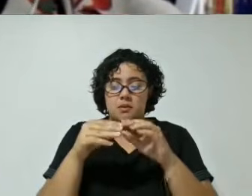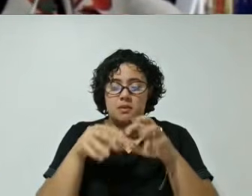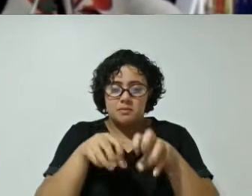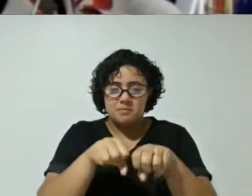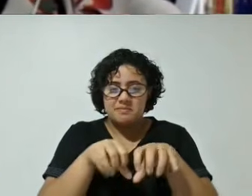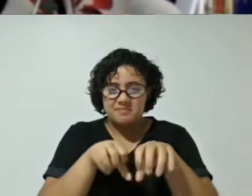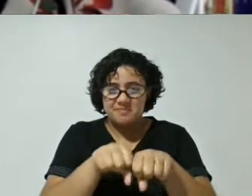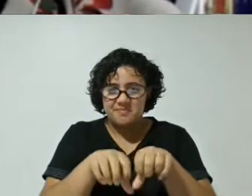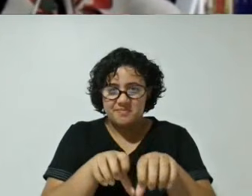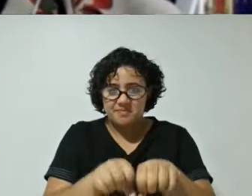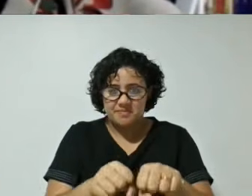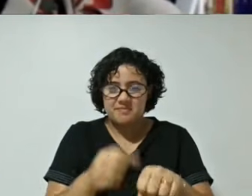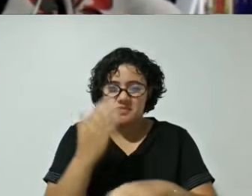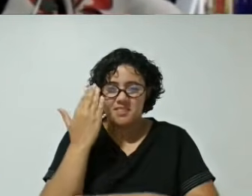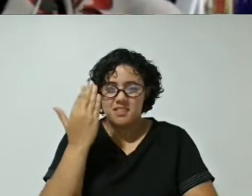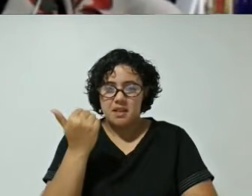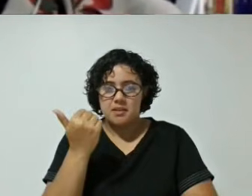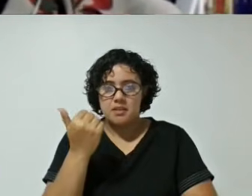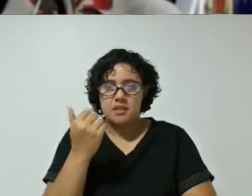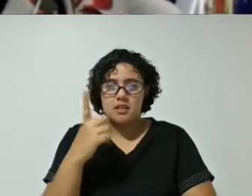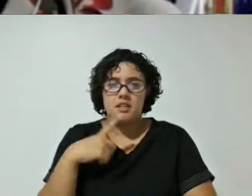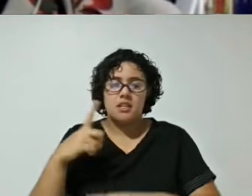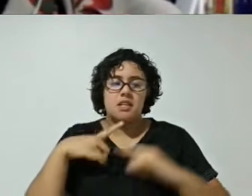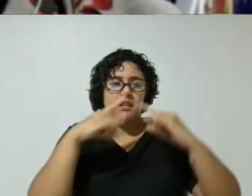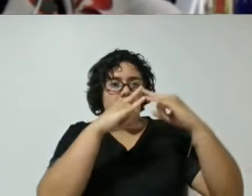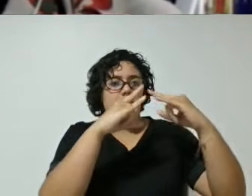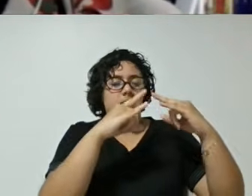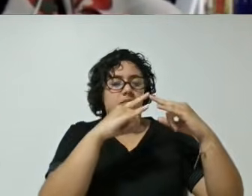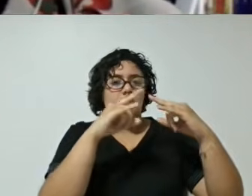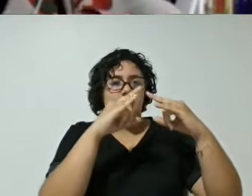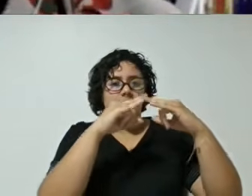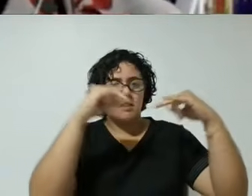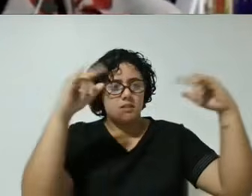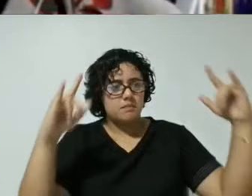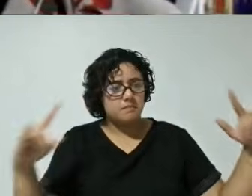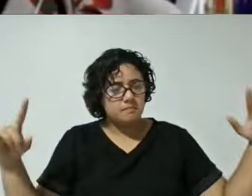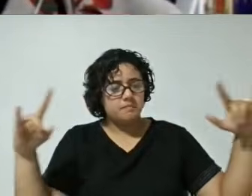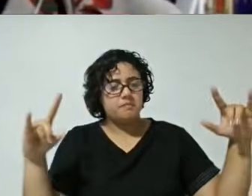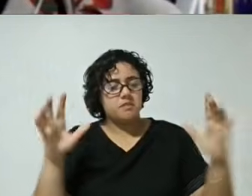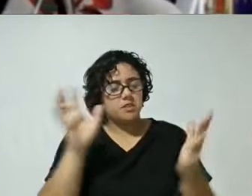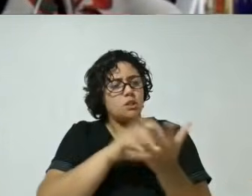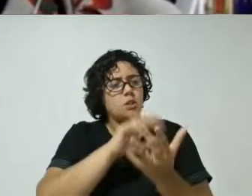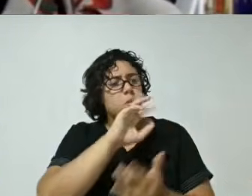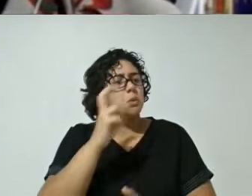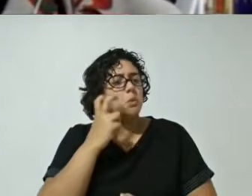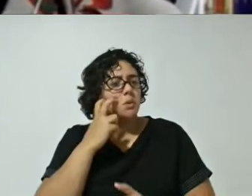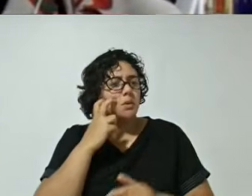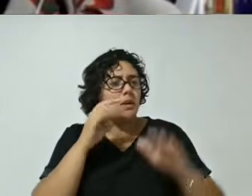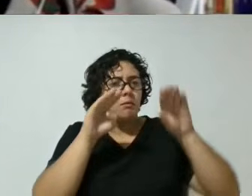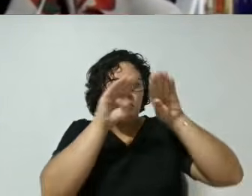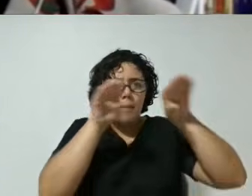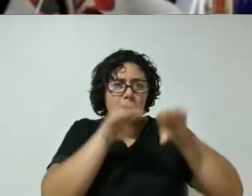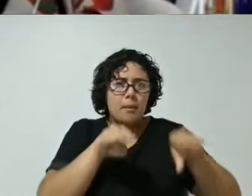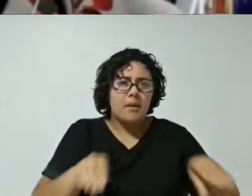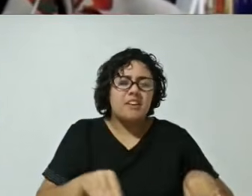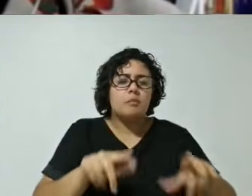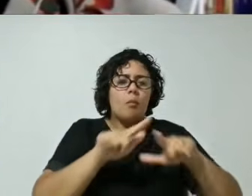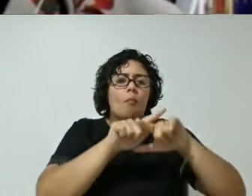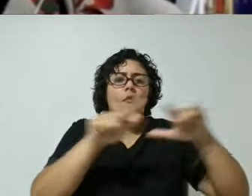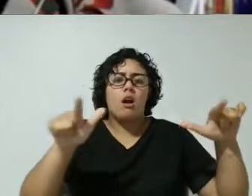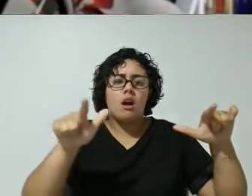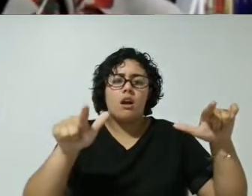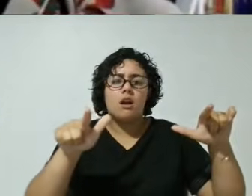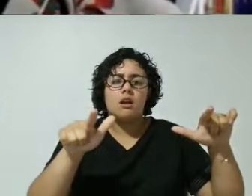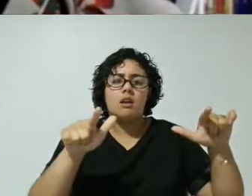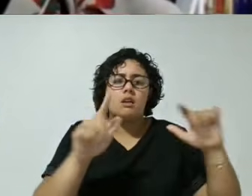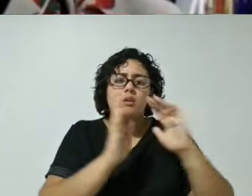Cultural tinha umas estantes vazias. Então, esses bichinhos, né, que os meninos fizeram,